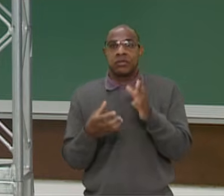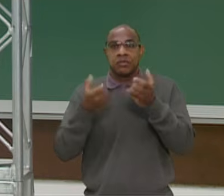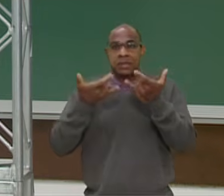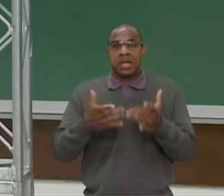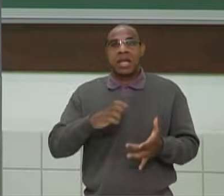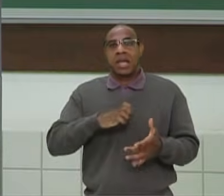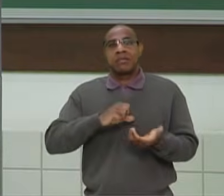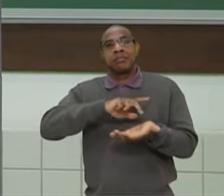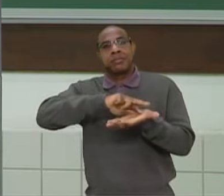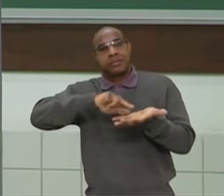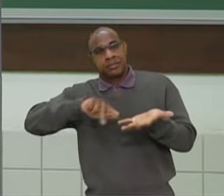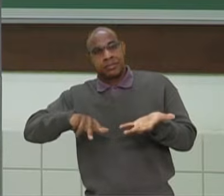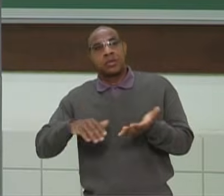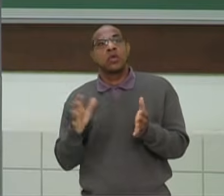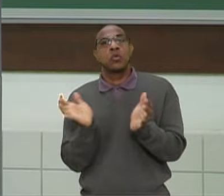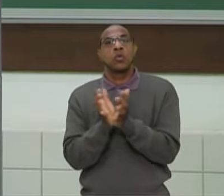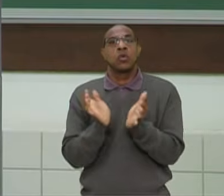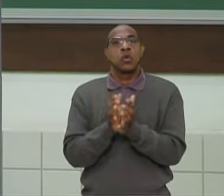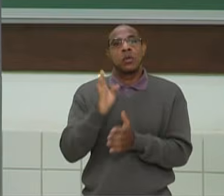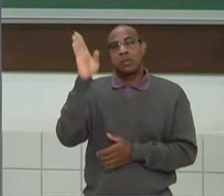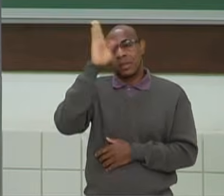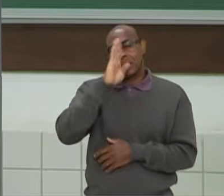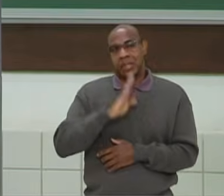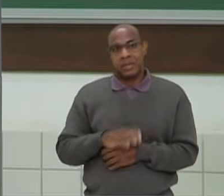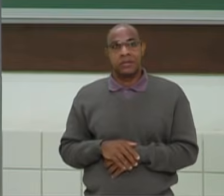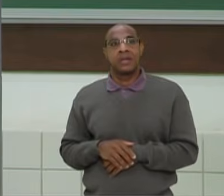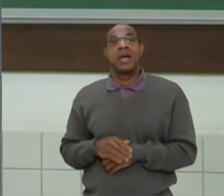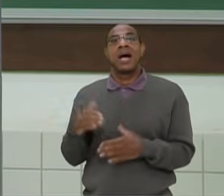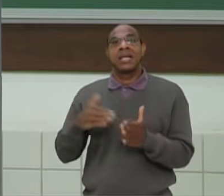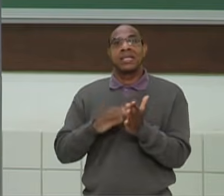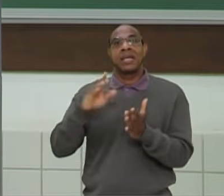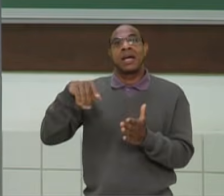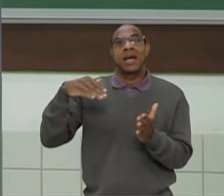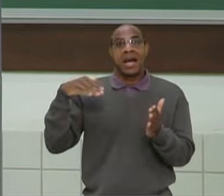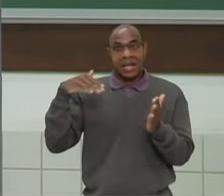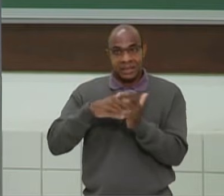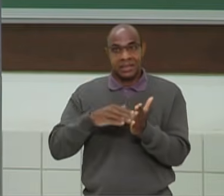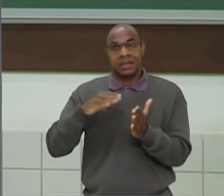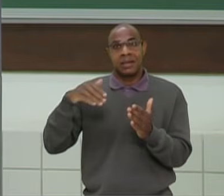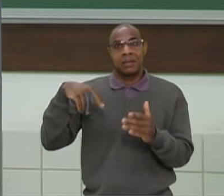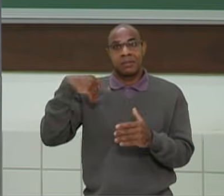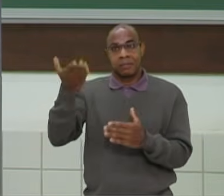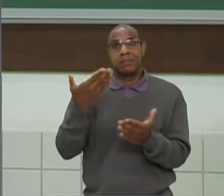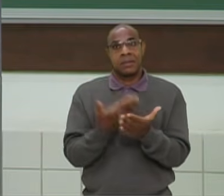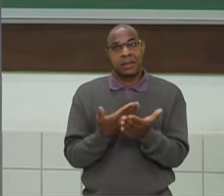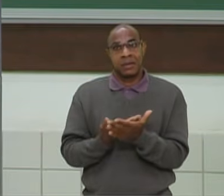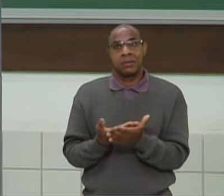povo brasileiro. Até lá, fiquem bem!